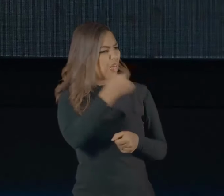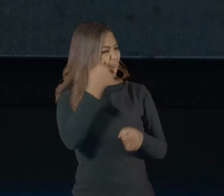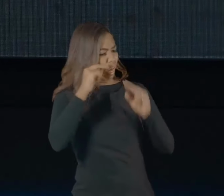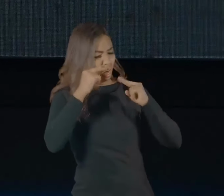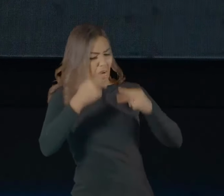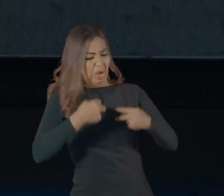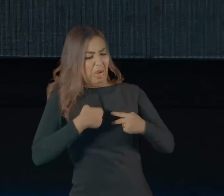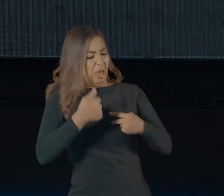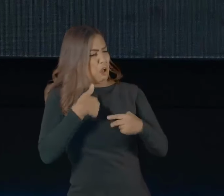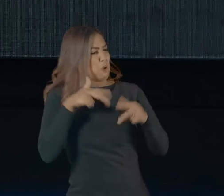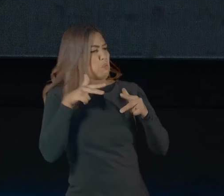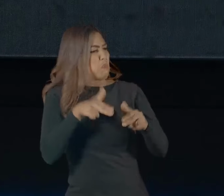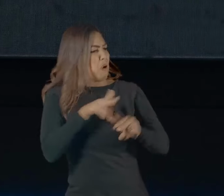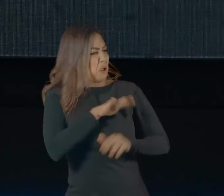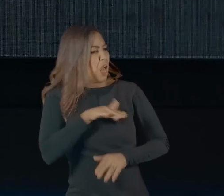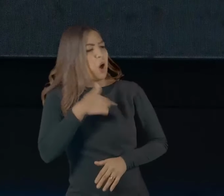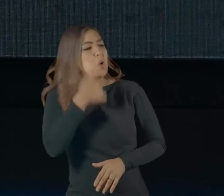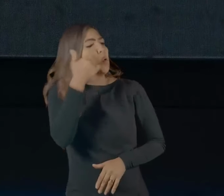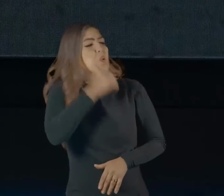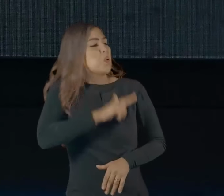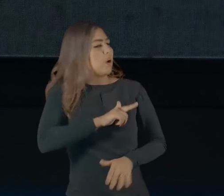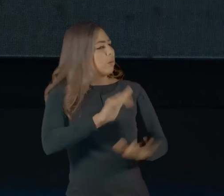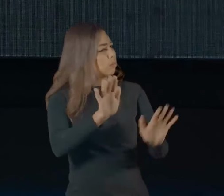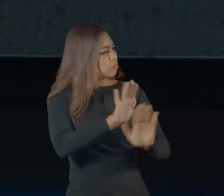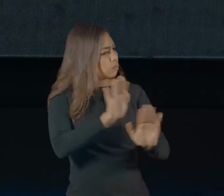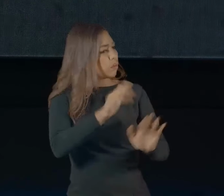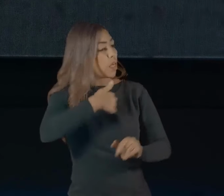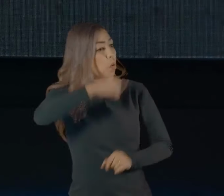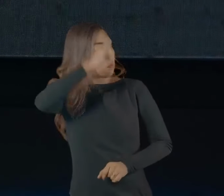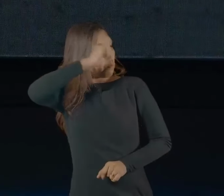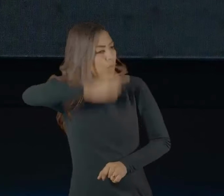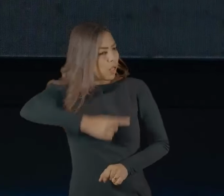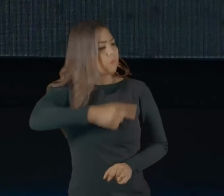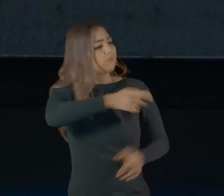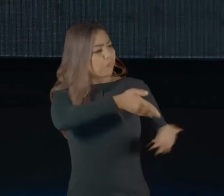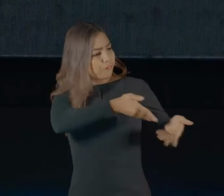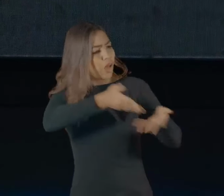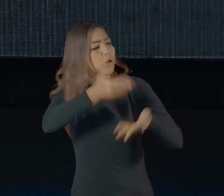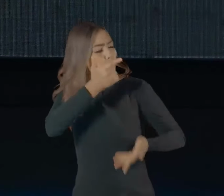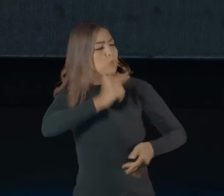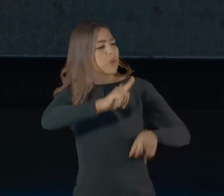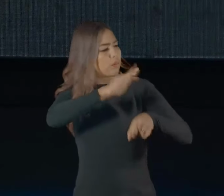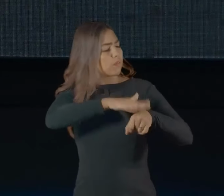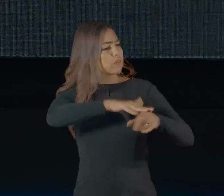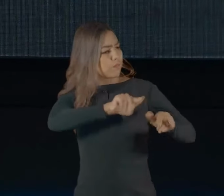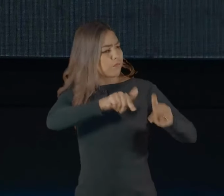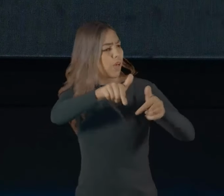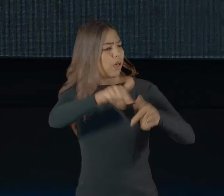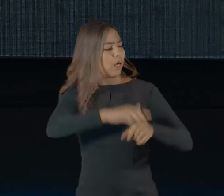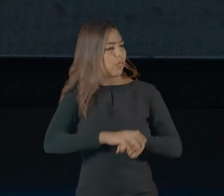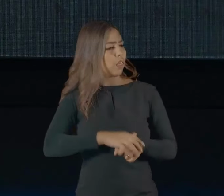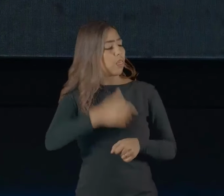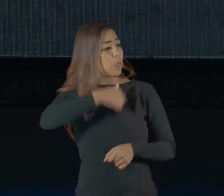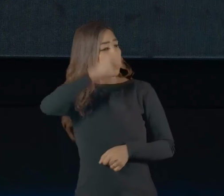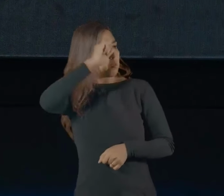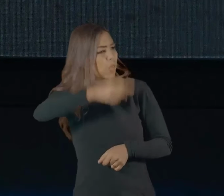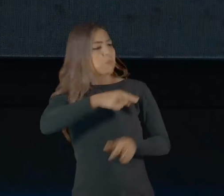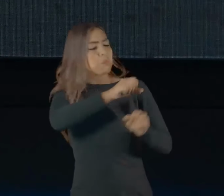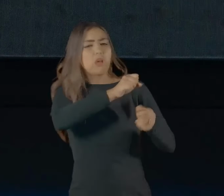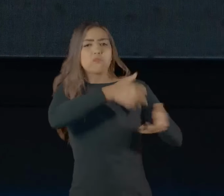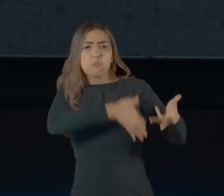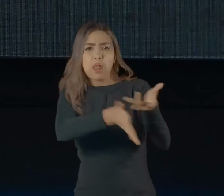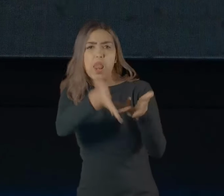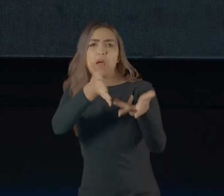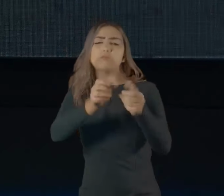mesmo como uma criança. Para todos que eu te enviar, você vai. E tudo que eu te mandar falar, você vai falar. Não temas